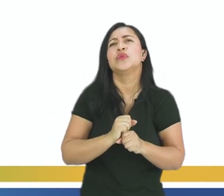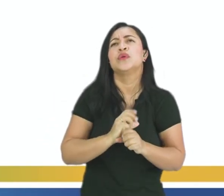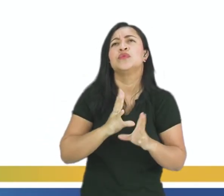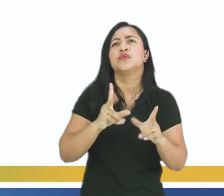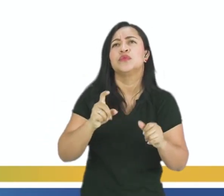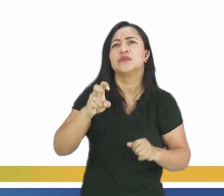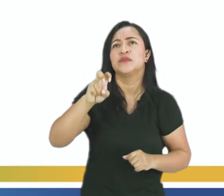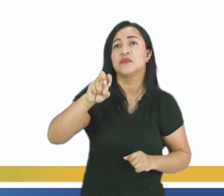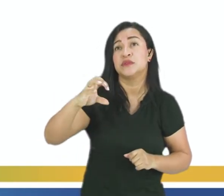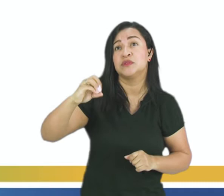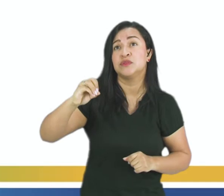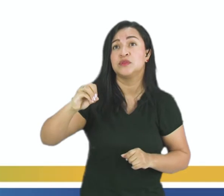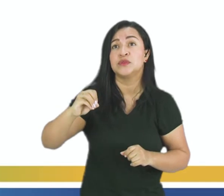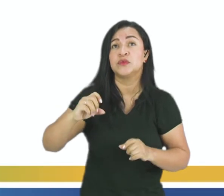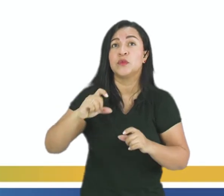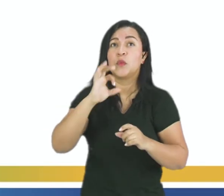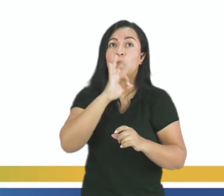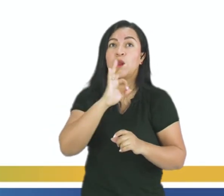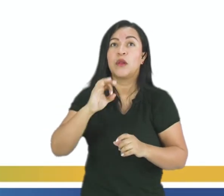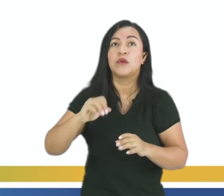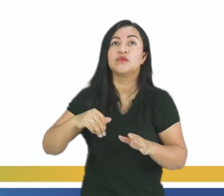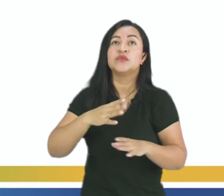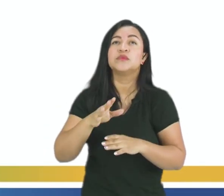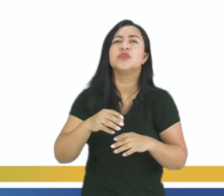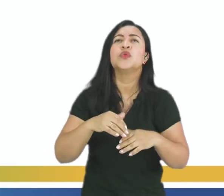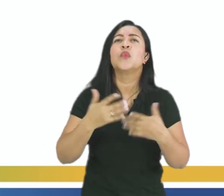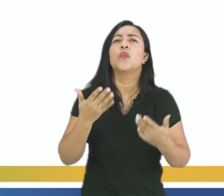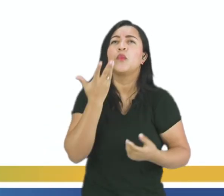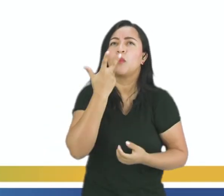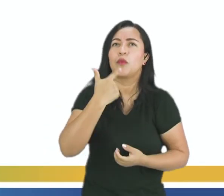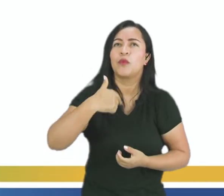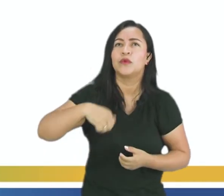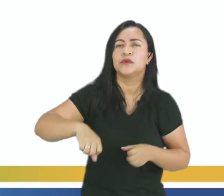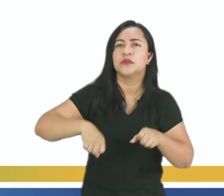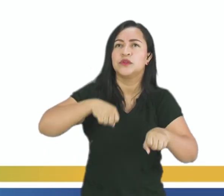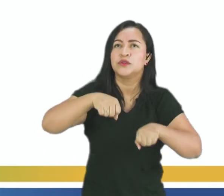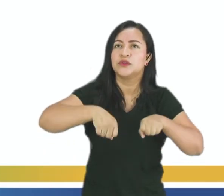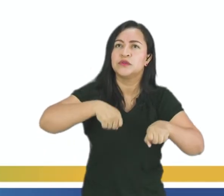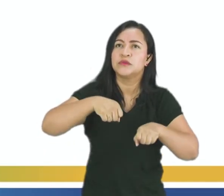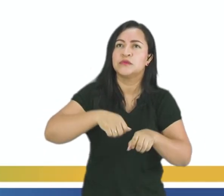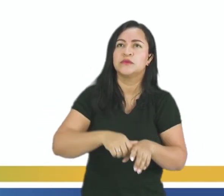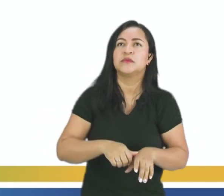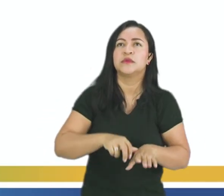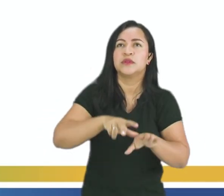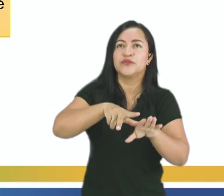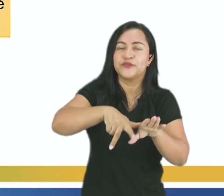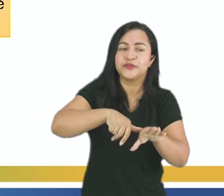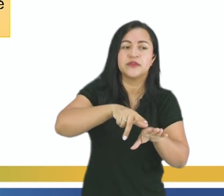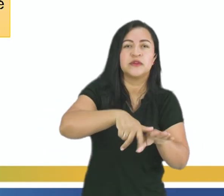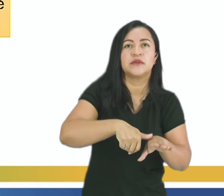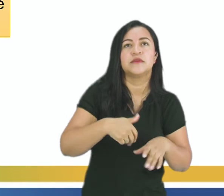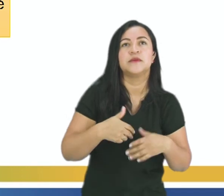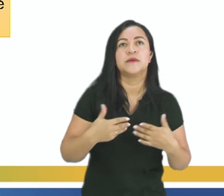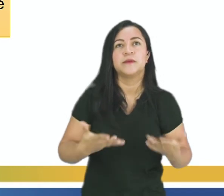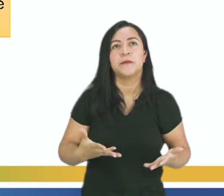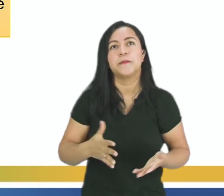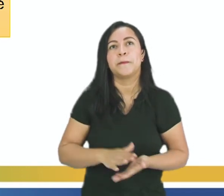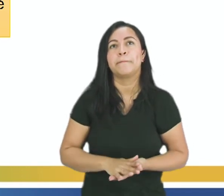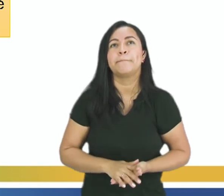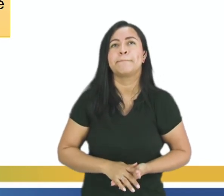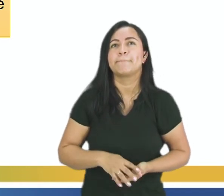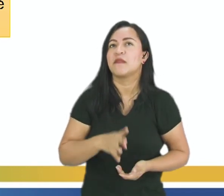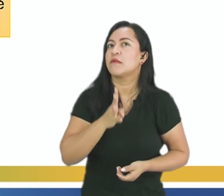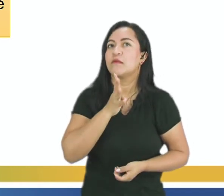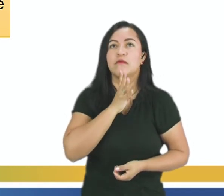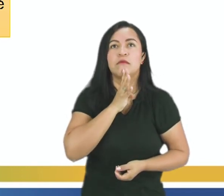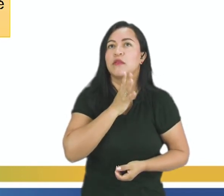Quantas crianças andam de bicicleta e quantas crianças andam, então, de skate? Muito bem, nós não